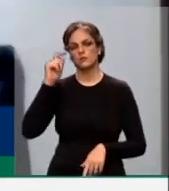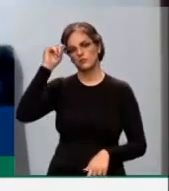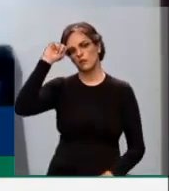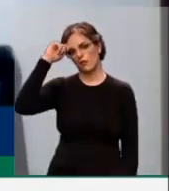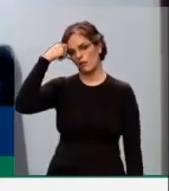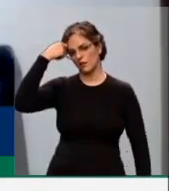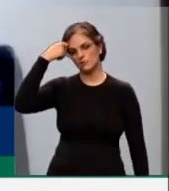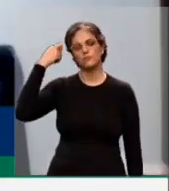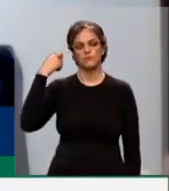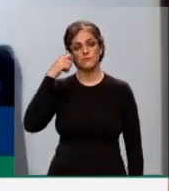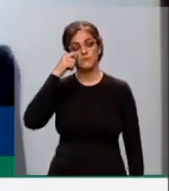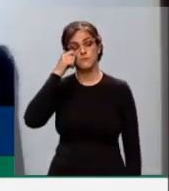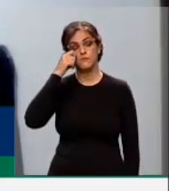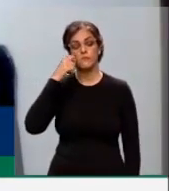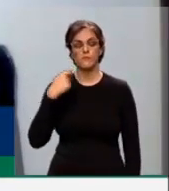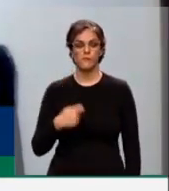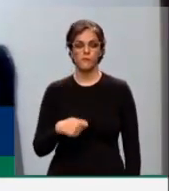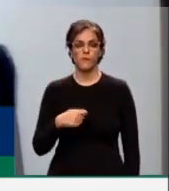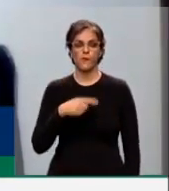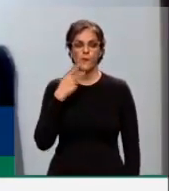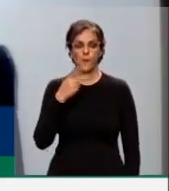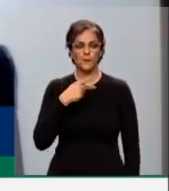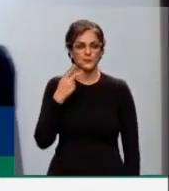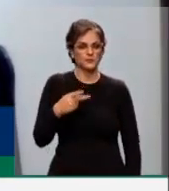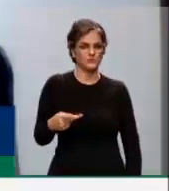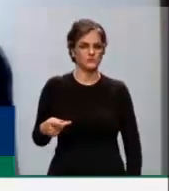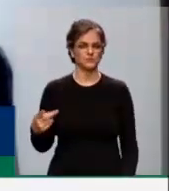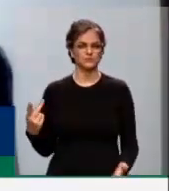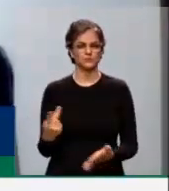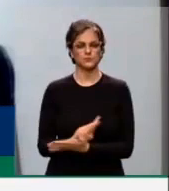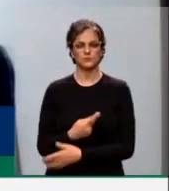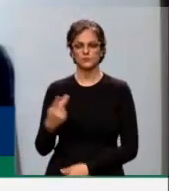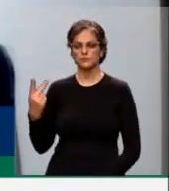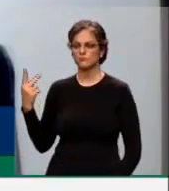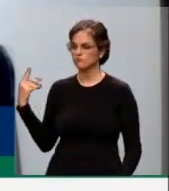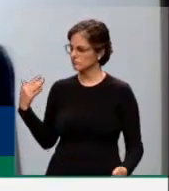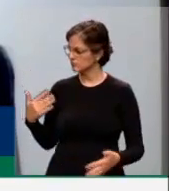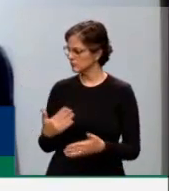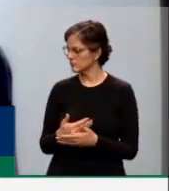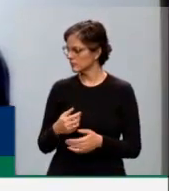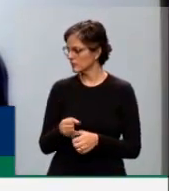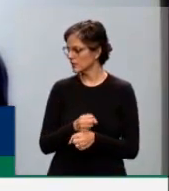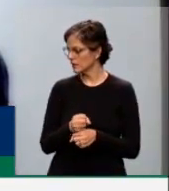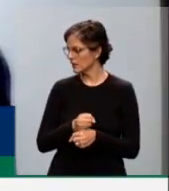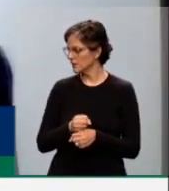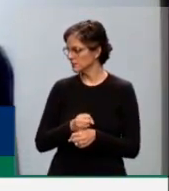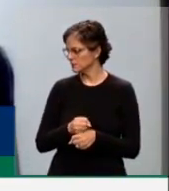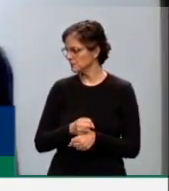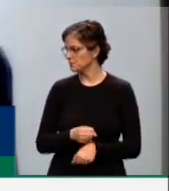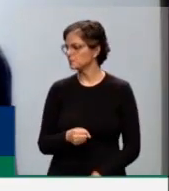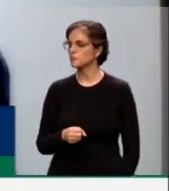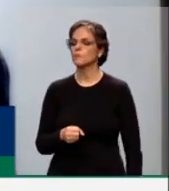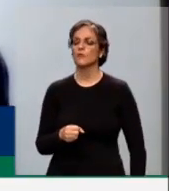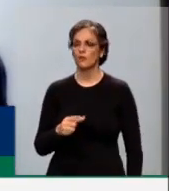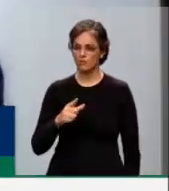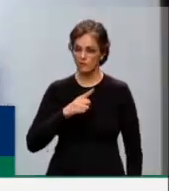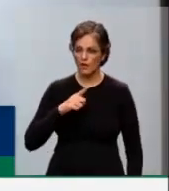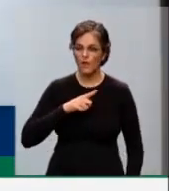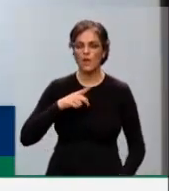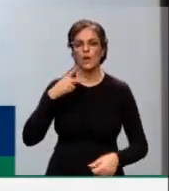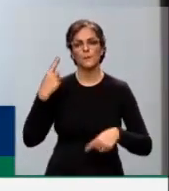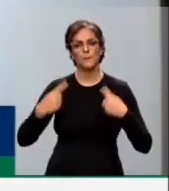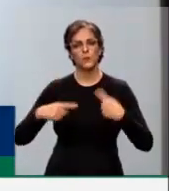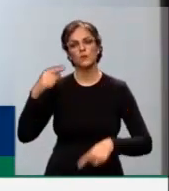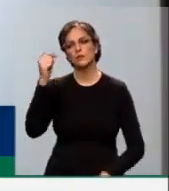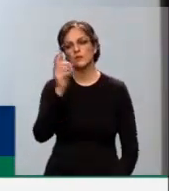questão que a gente tem percebido nos últimos anos. A gente tem uma política nacional de